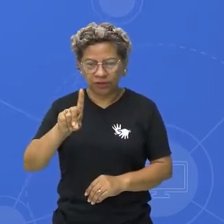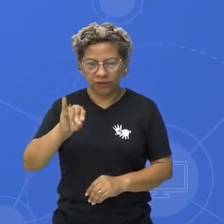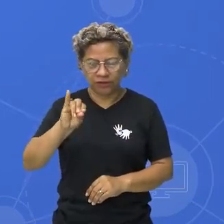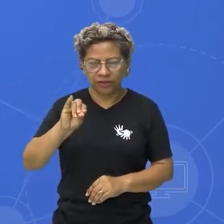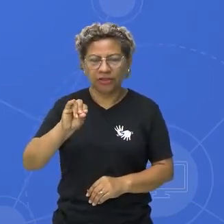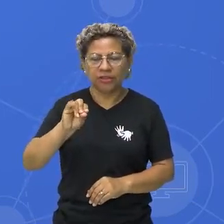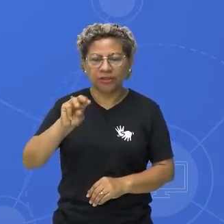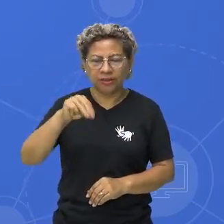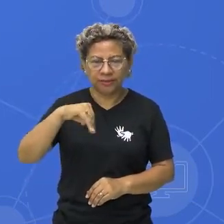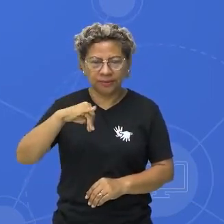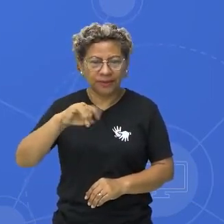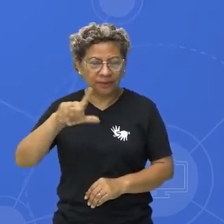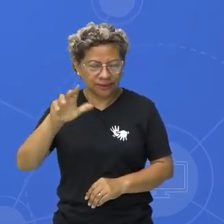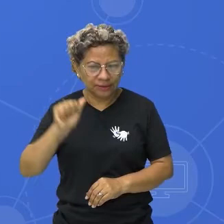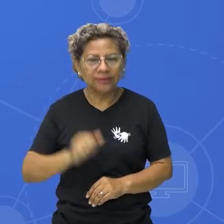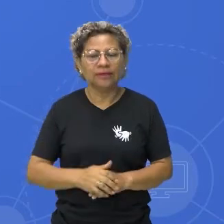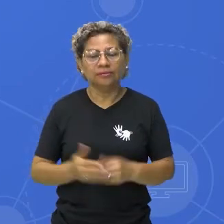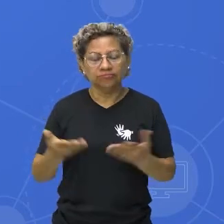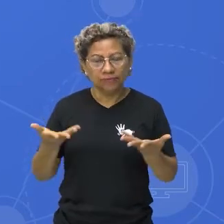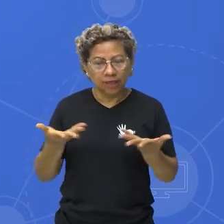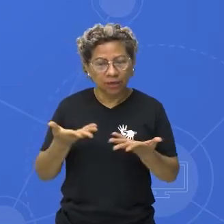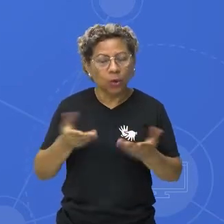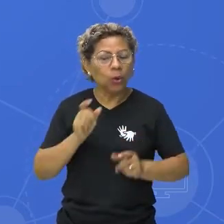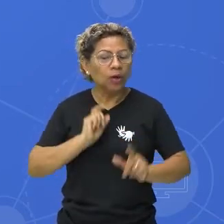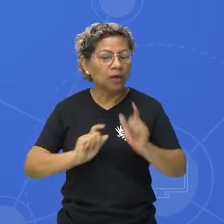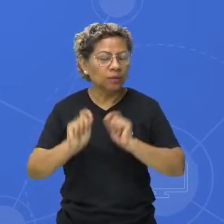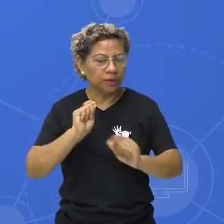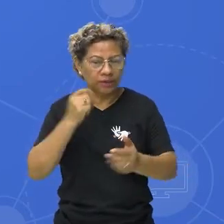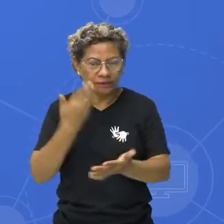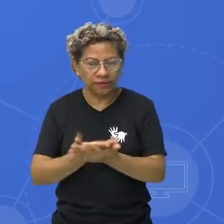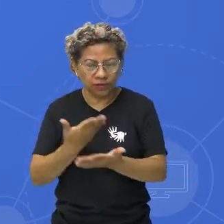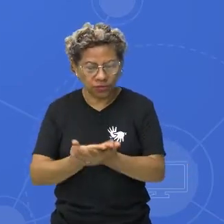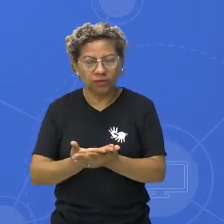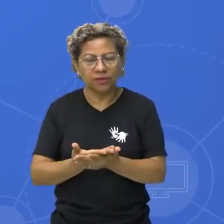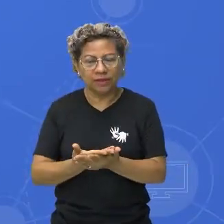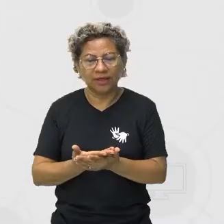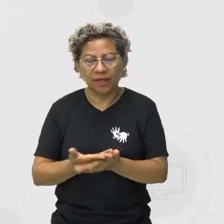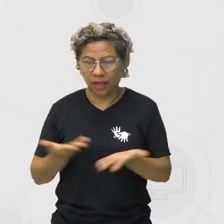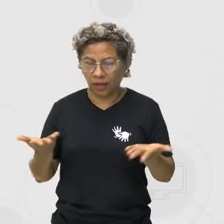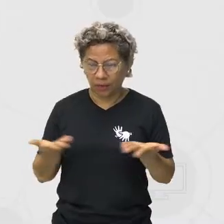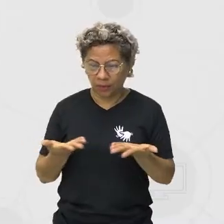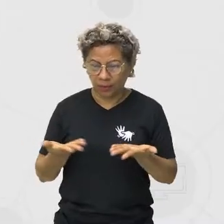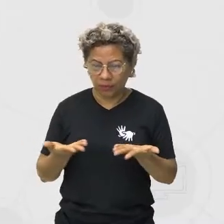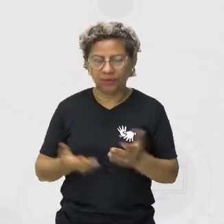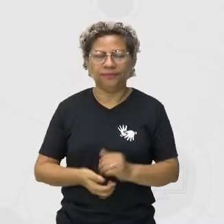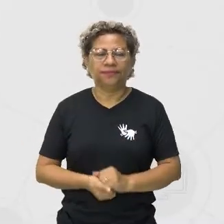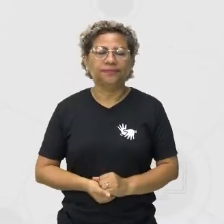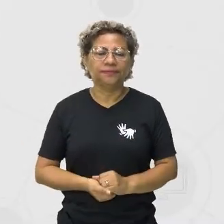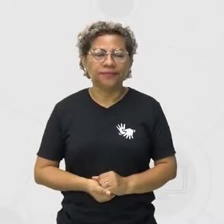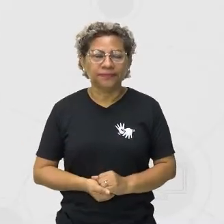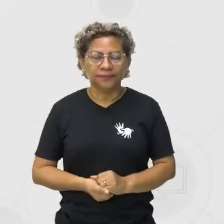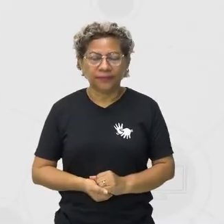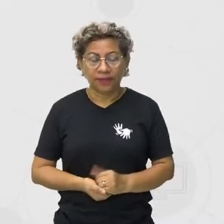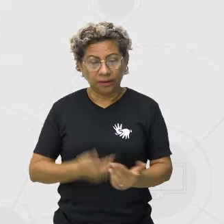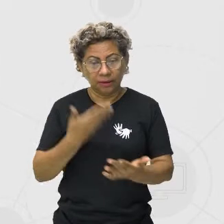estarei com vocês verificando o que é que nós iremos estudar no dia de hoje. Então, olha só, a nossa aula